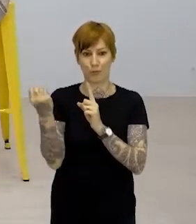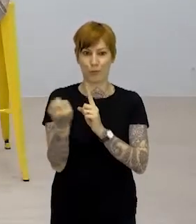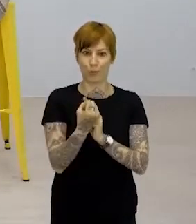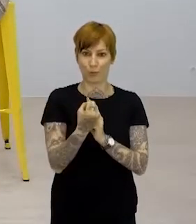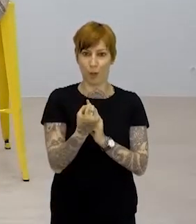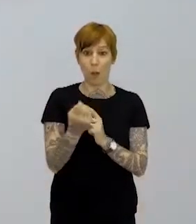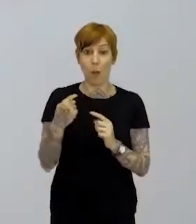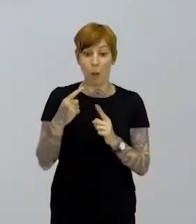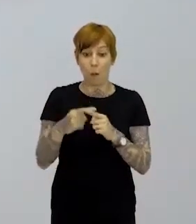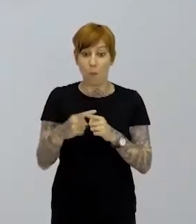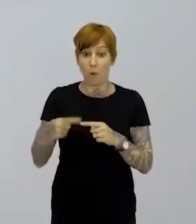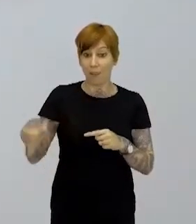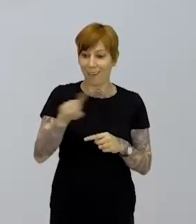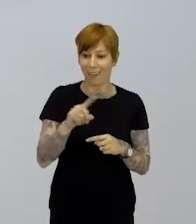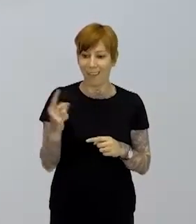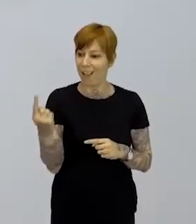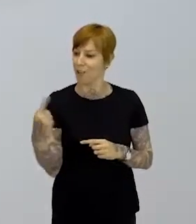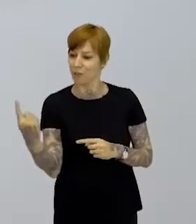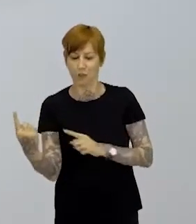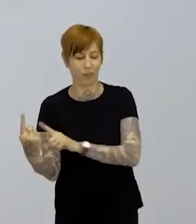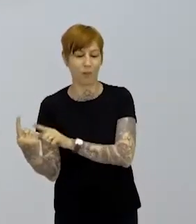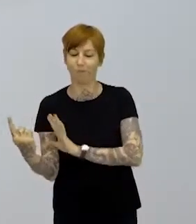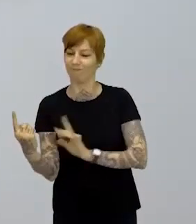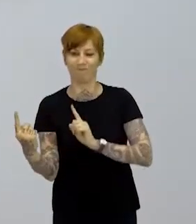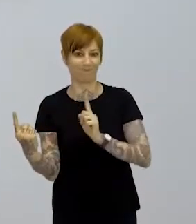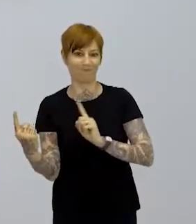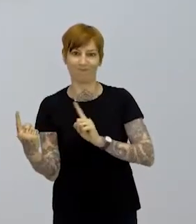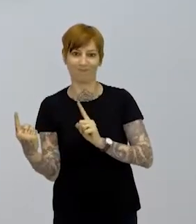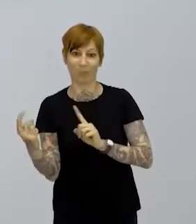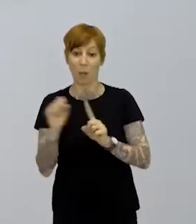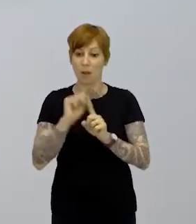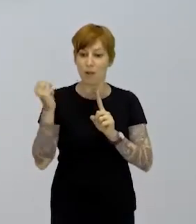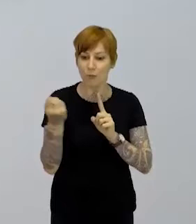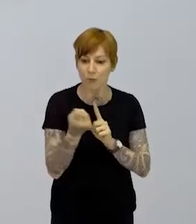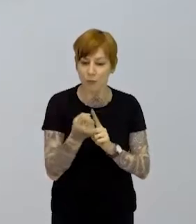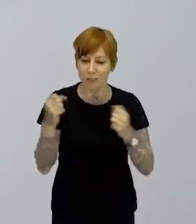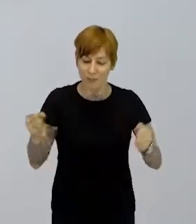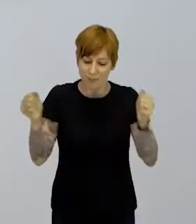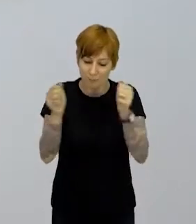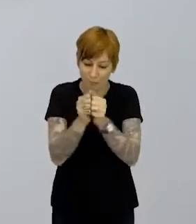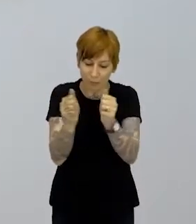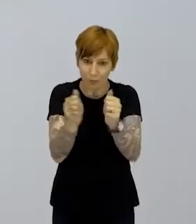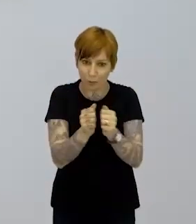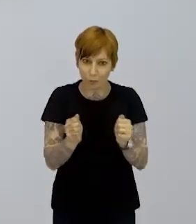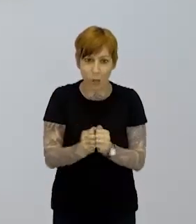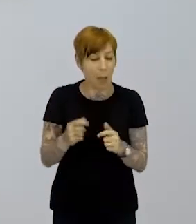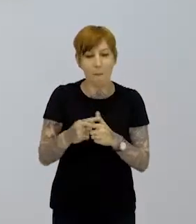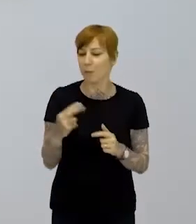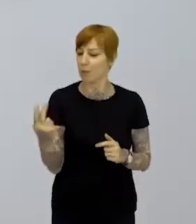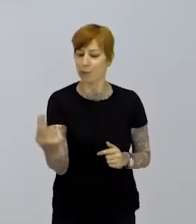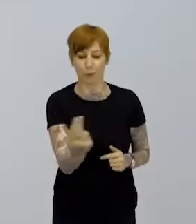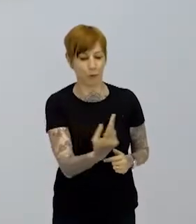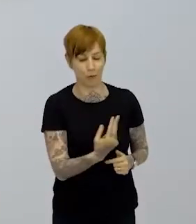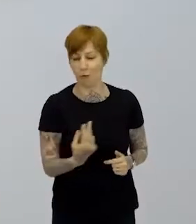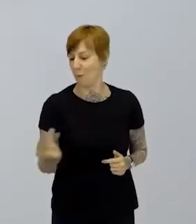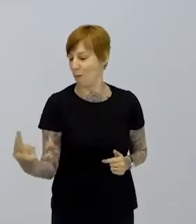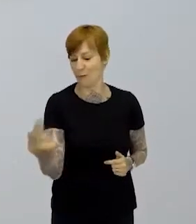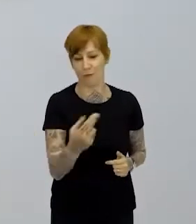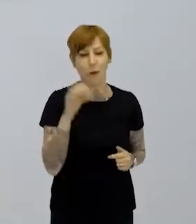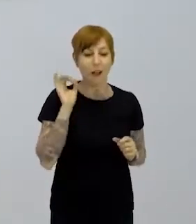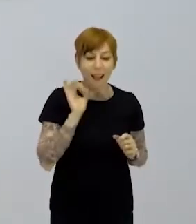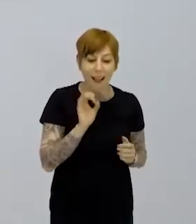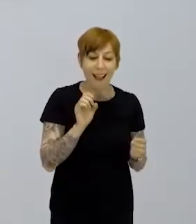nessa vida. Nós vivemos juntos em sociedade, só que nós não somos um grupo universal, um grupo homogêneo.